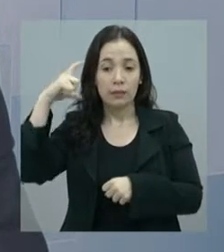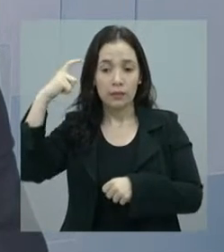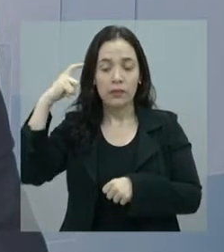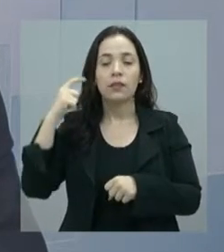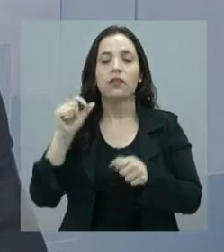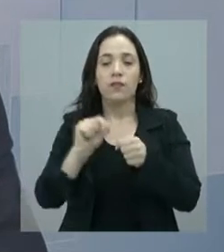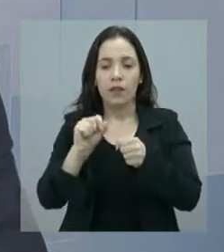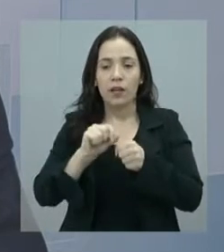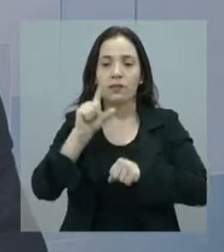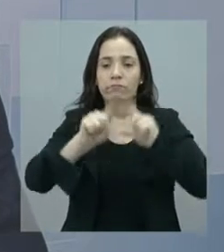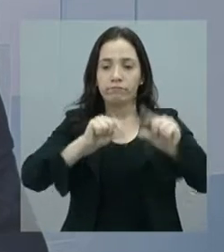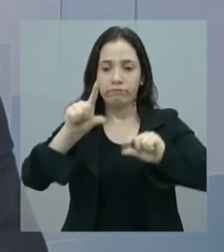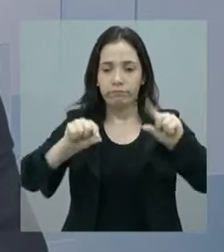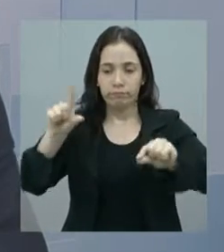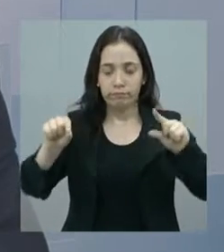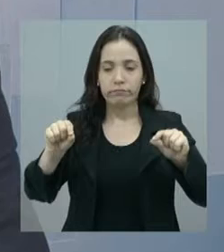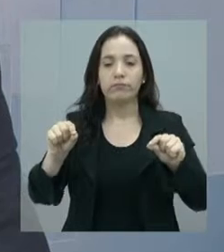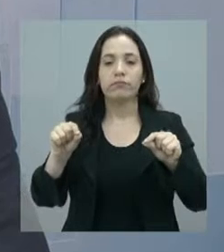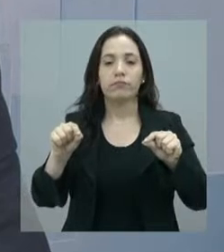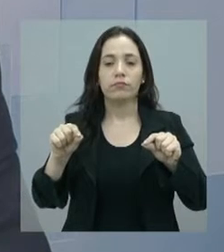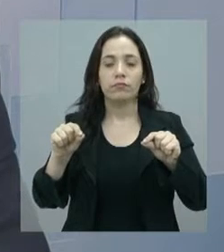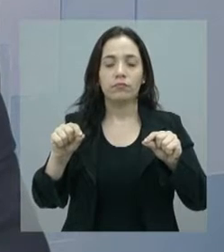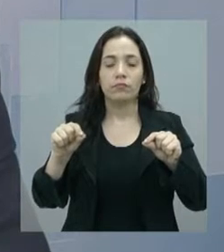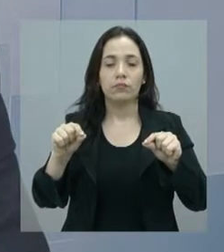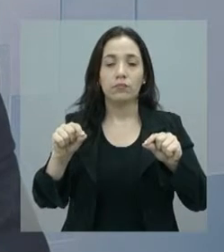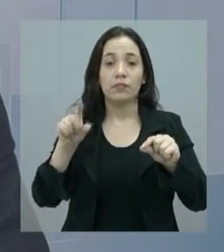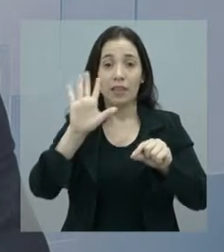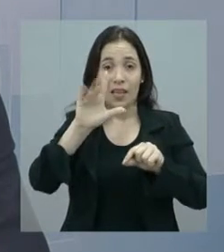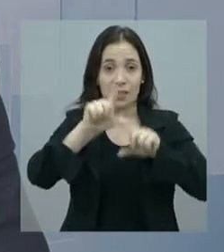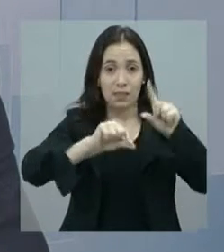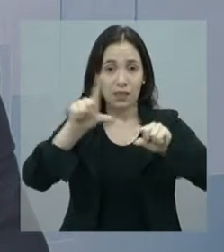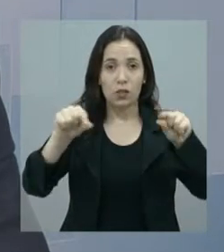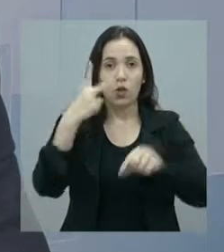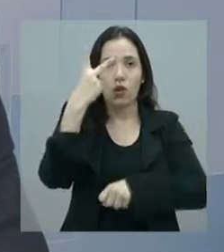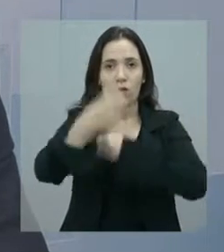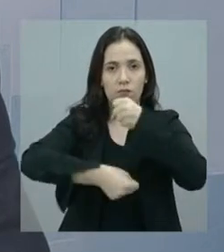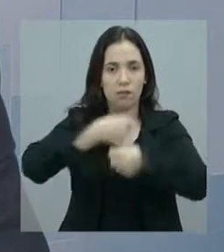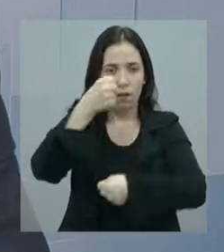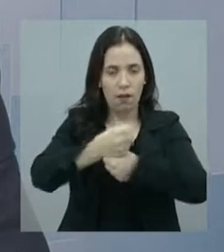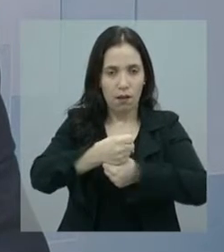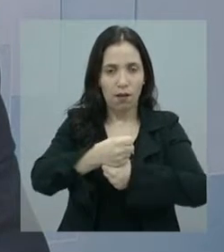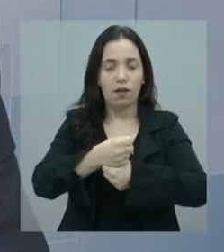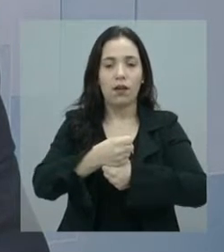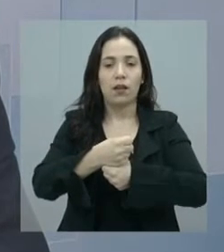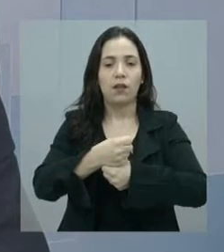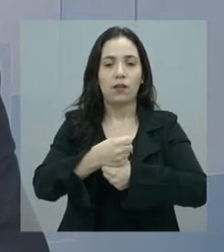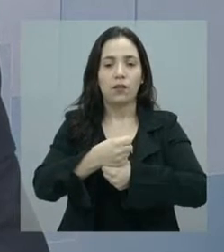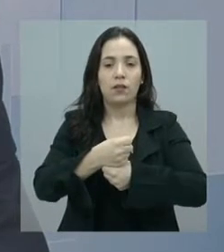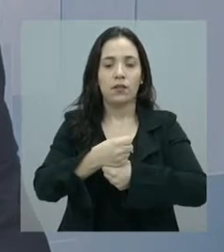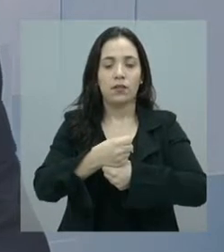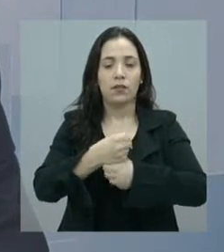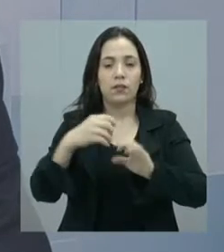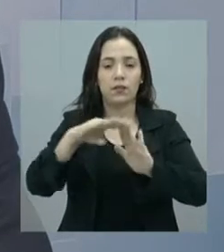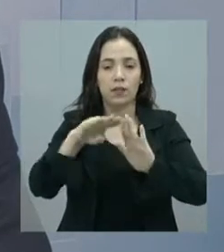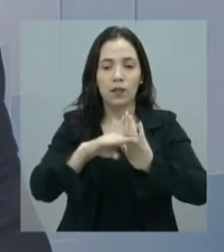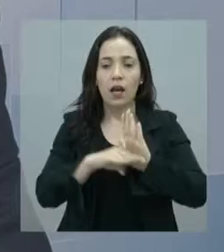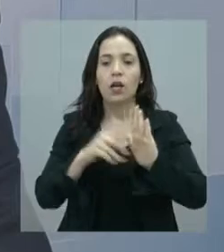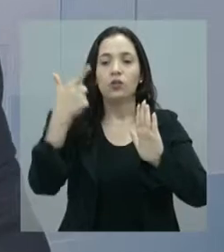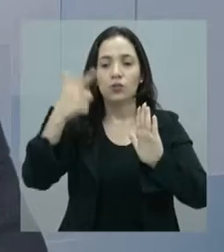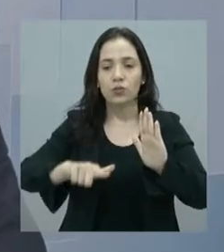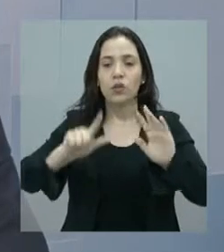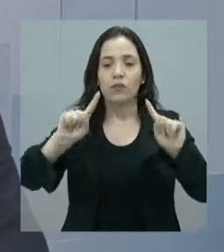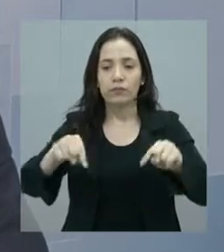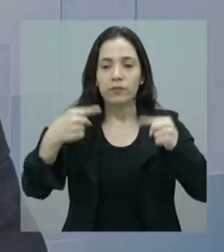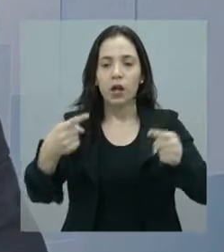de uma seleção, de um banco. Mas como a seleção só valia por 2 anos e foi renovada por mais 2, e o banco acabou, então começou